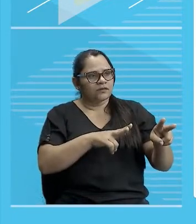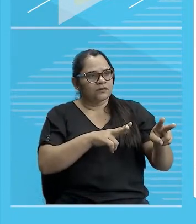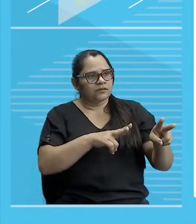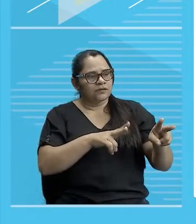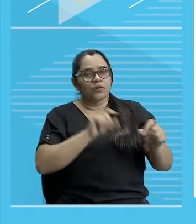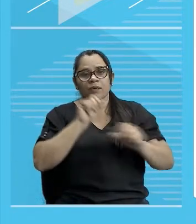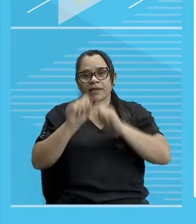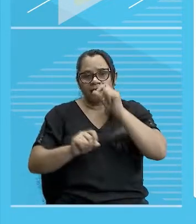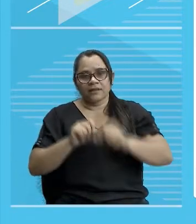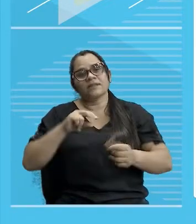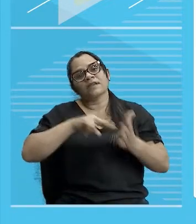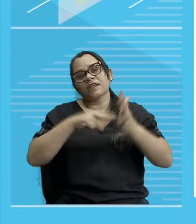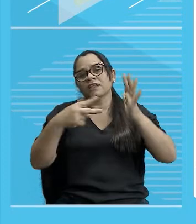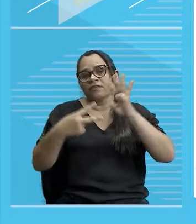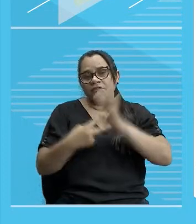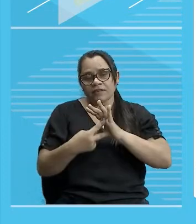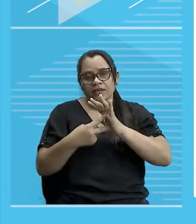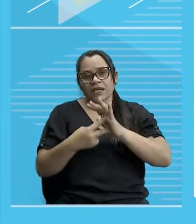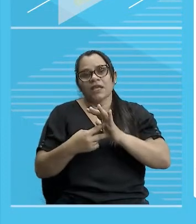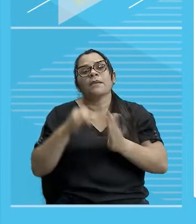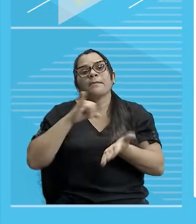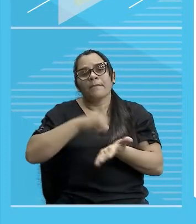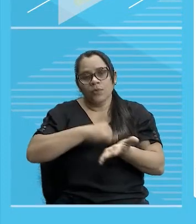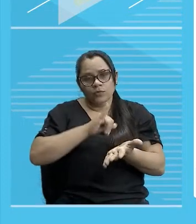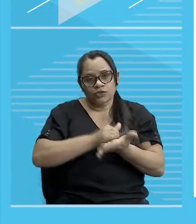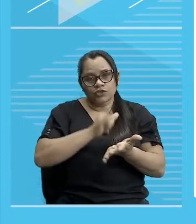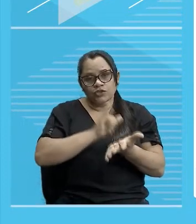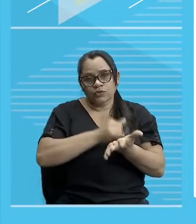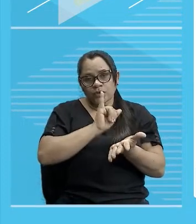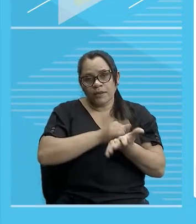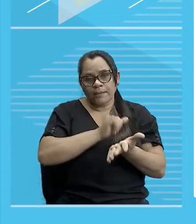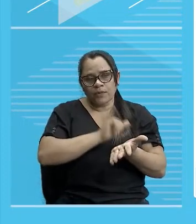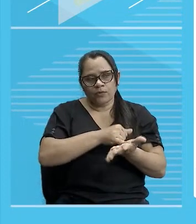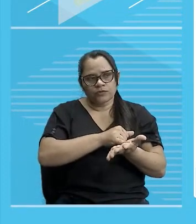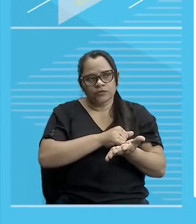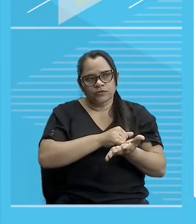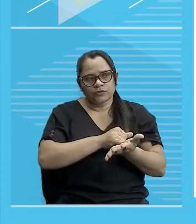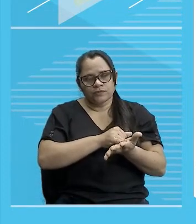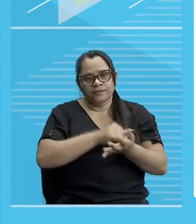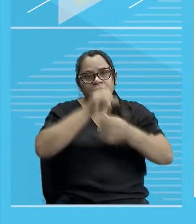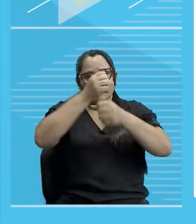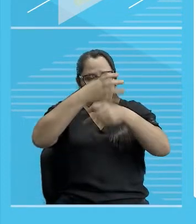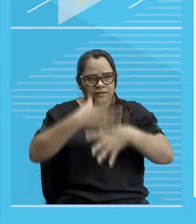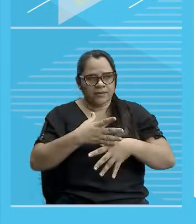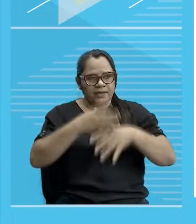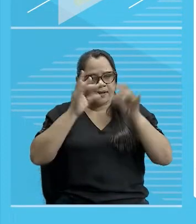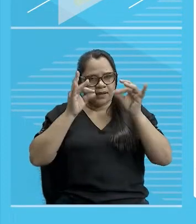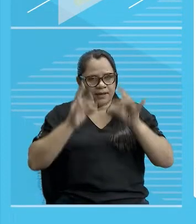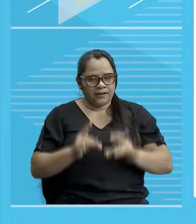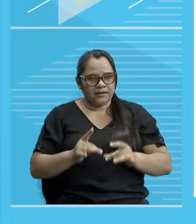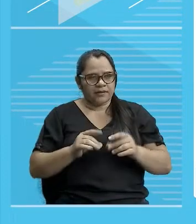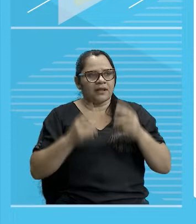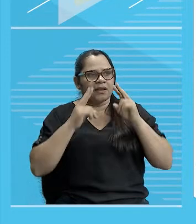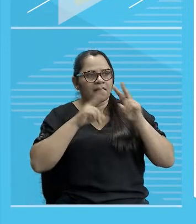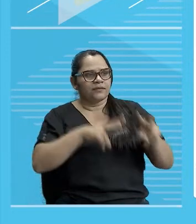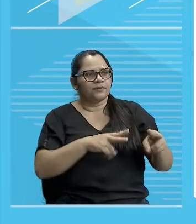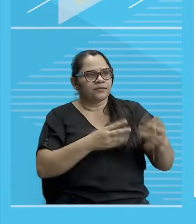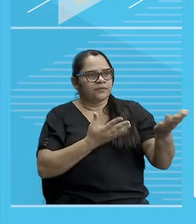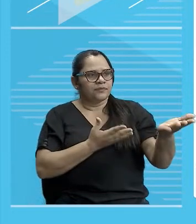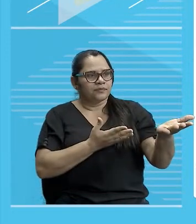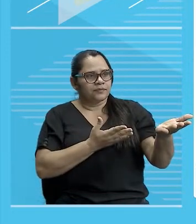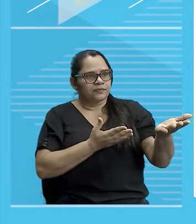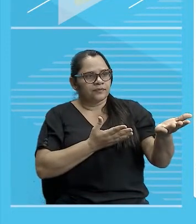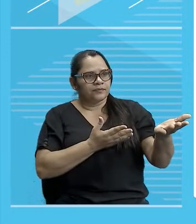atributos tributos é a mesma coisa de impostos depois lá na aulas posterior vou explicar para vocês